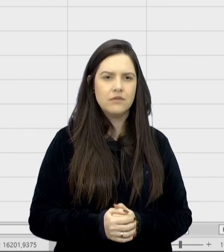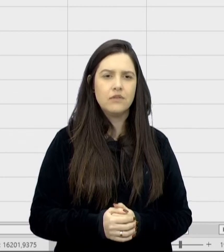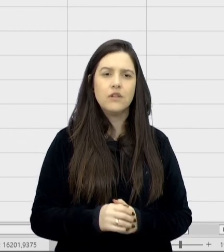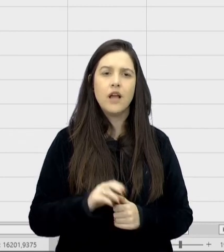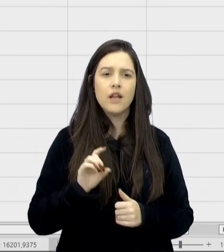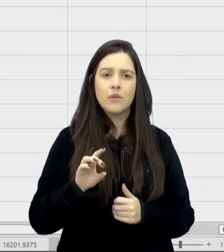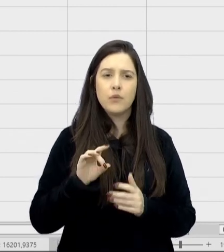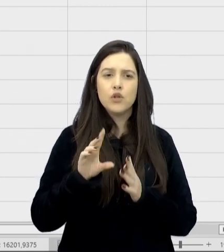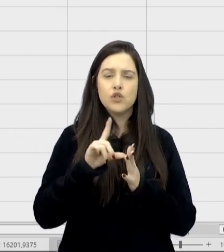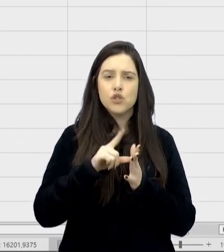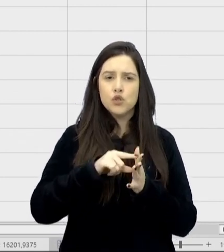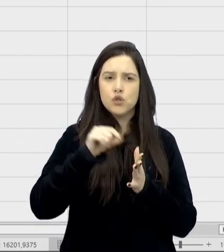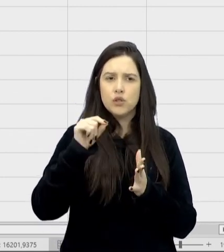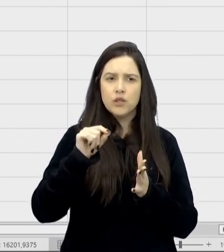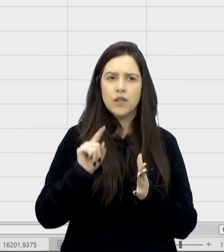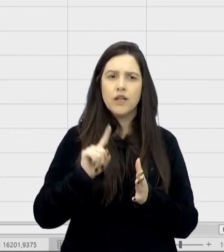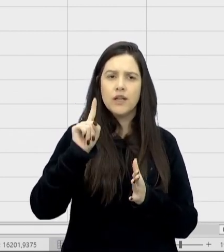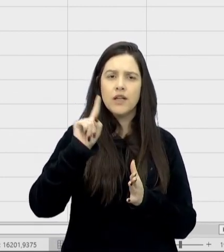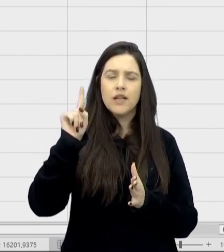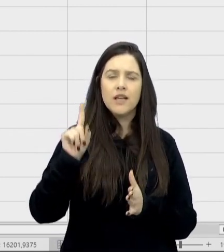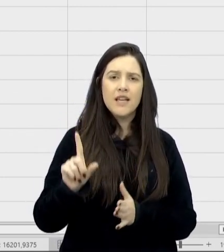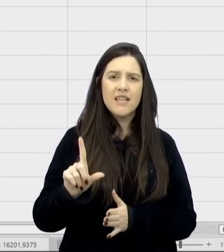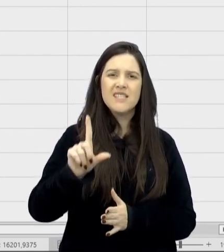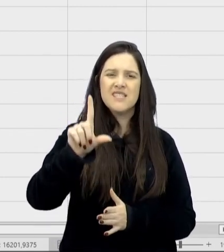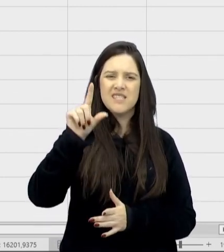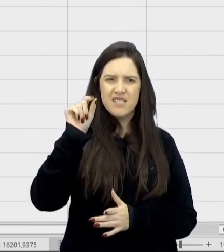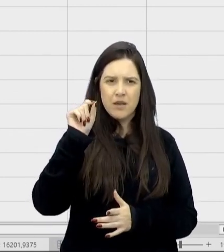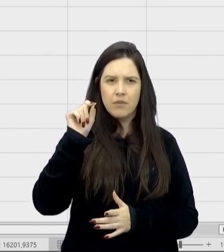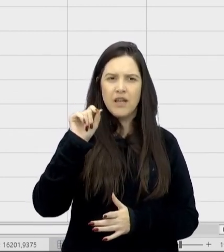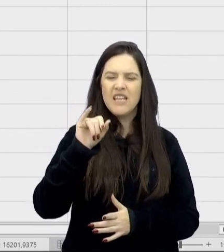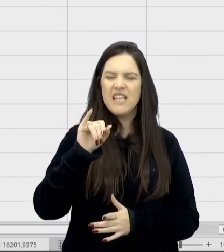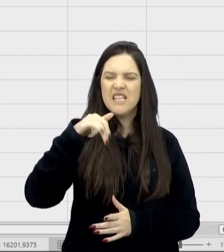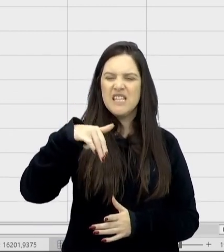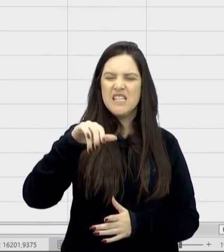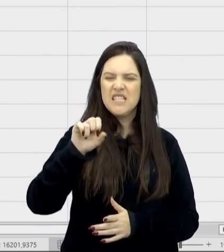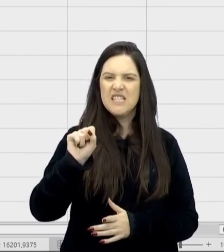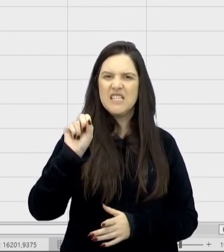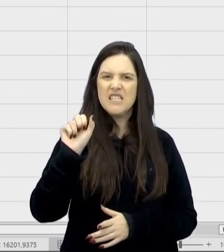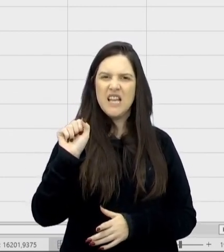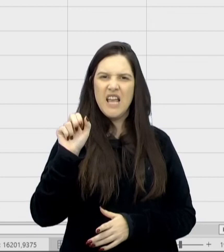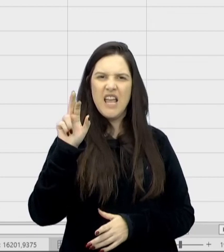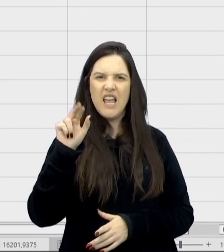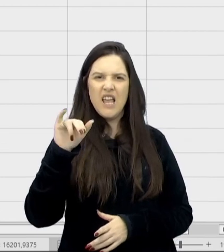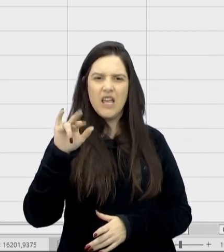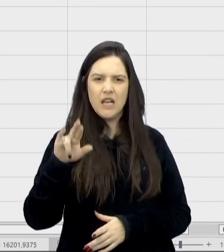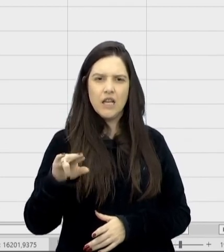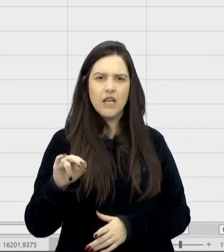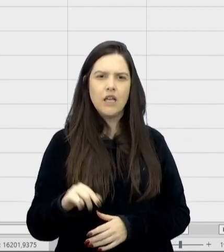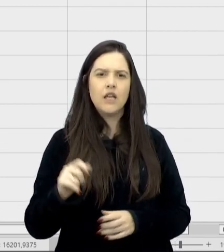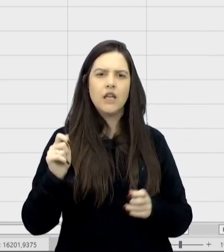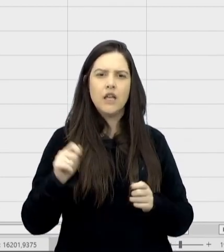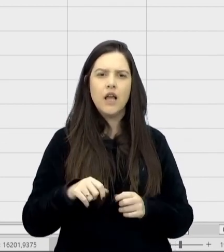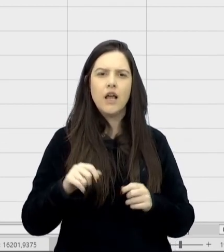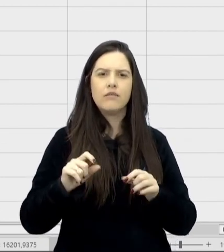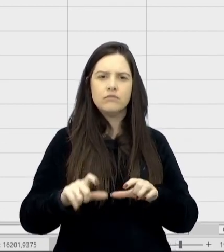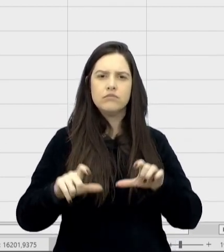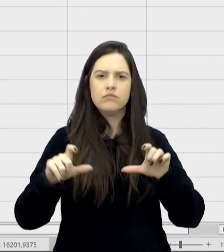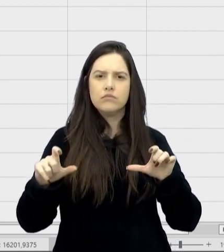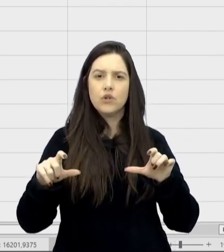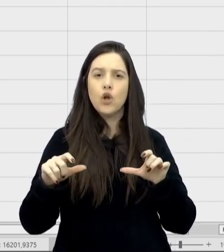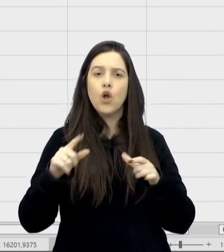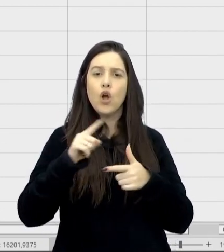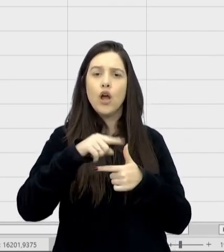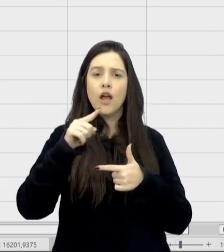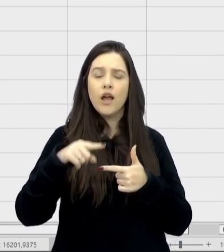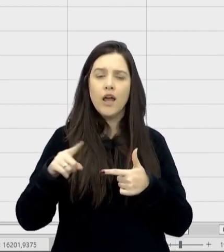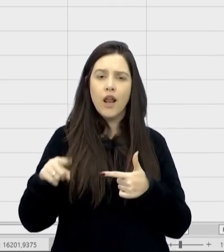quer, vai lá em cima e escolha inserir, né? Vai aparecer gráficos recomendados, você clica